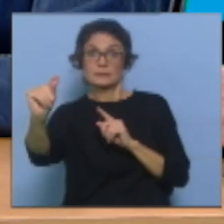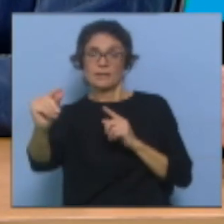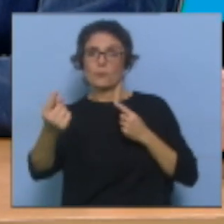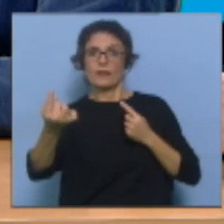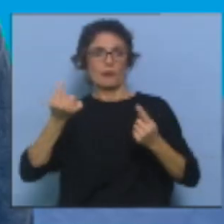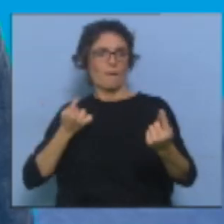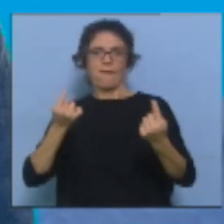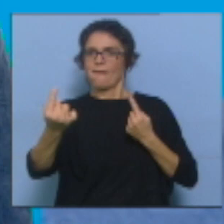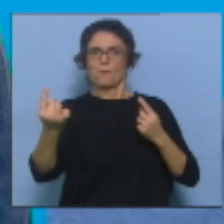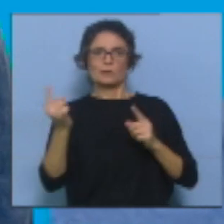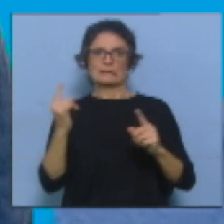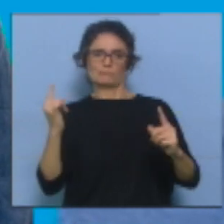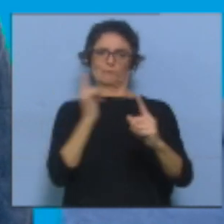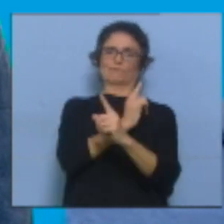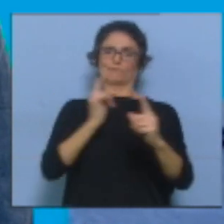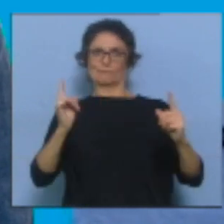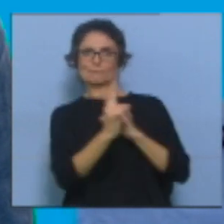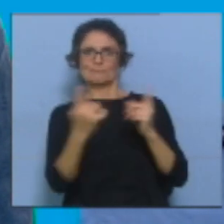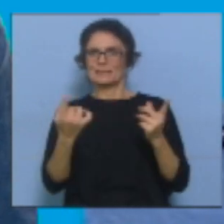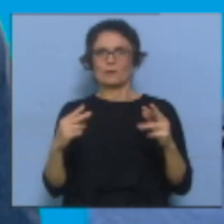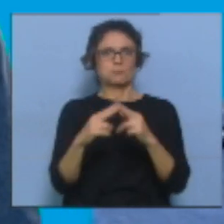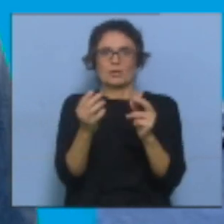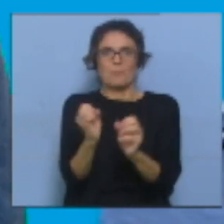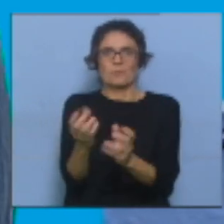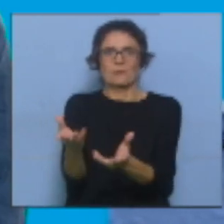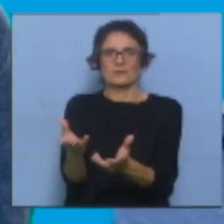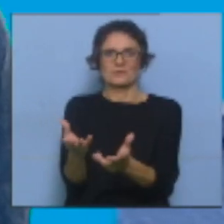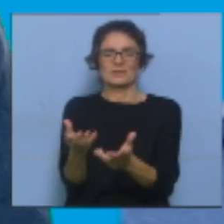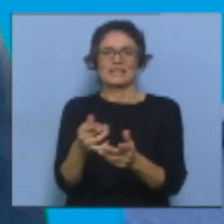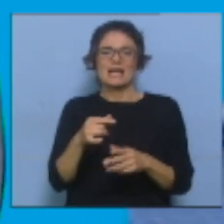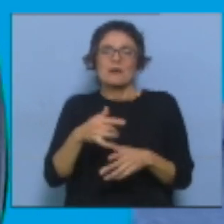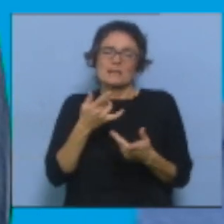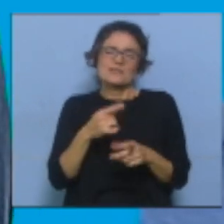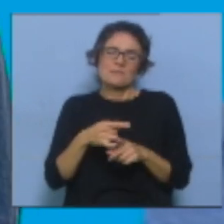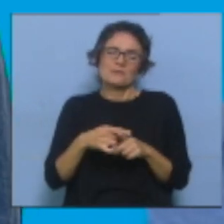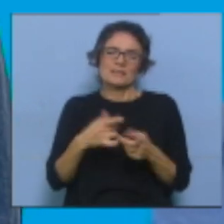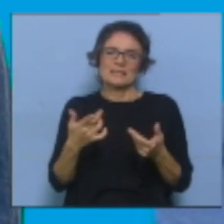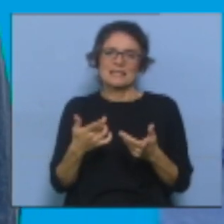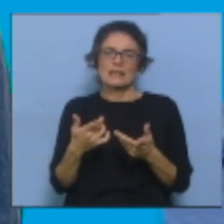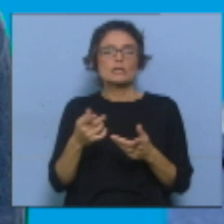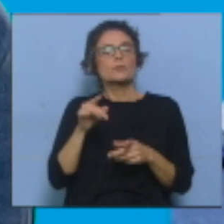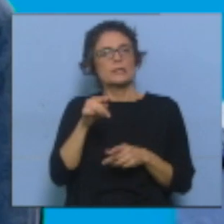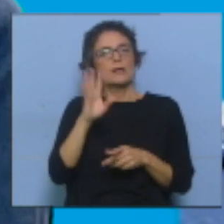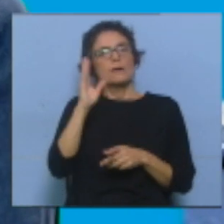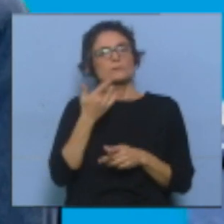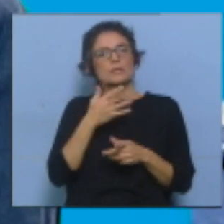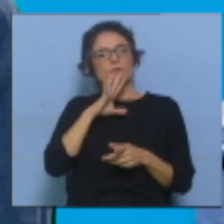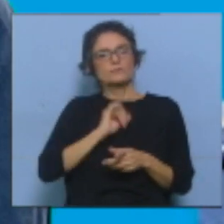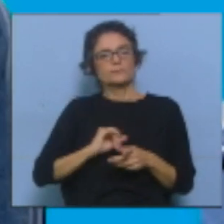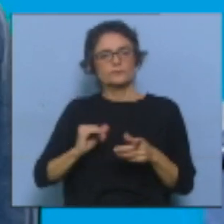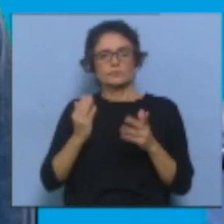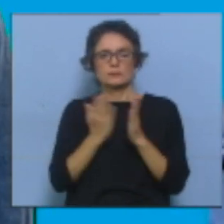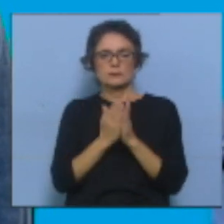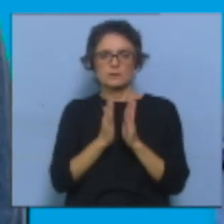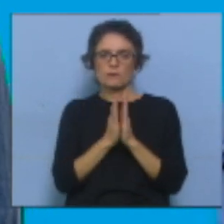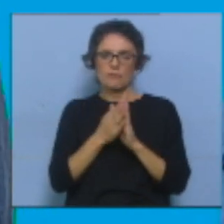mas foi interessante por isso, essa experiência de viver em família. Quando o filho vai para o seminário, os pais entregam o filho a Deus e isso é muito belo também. Isso é...